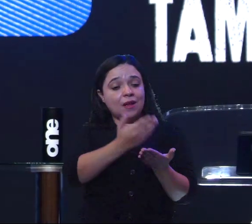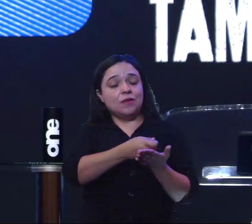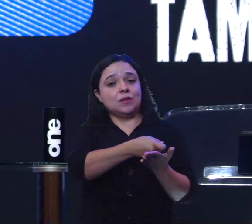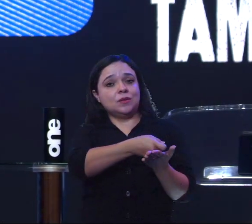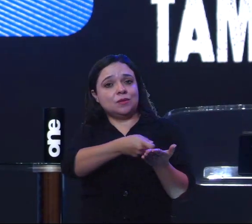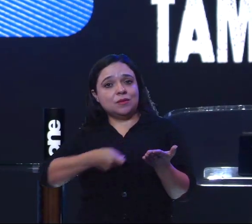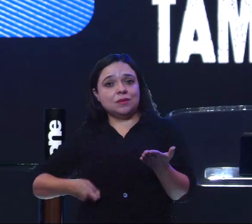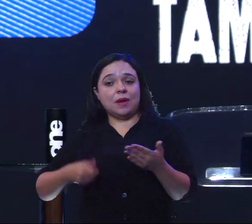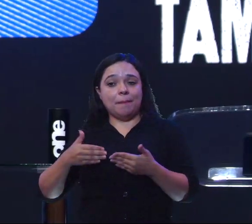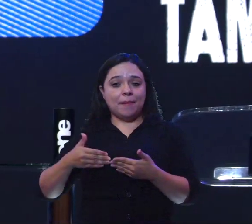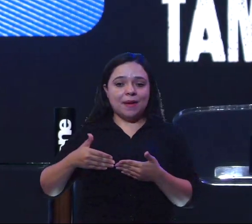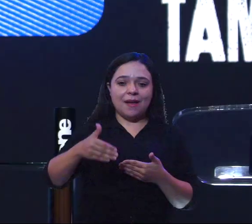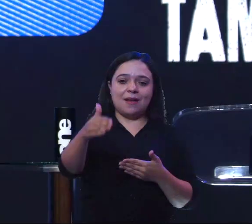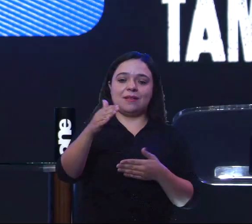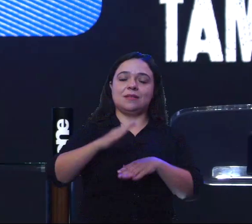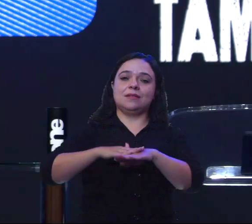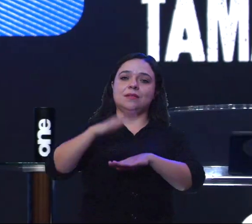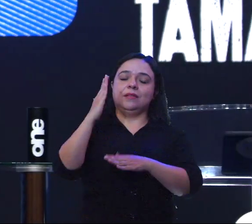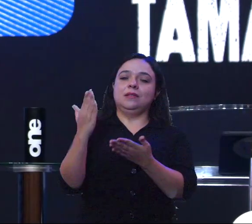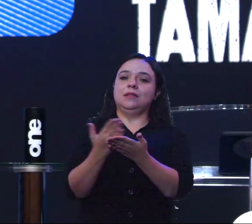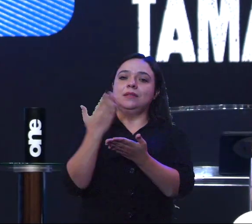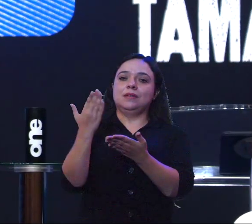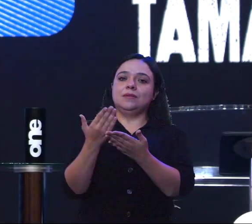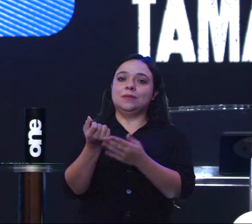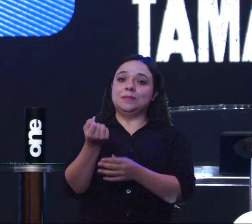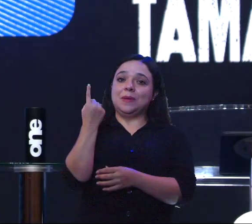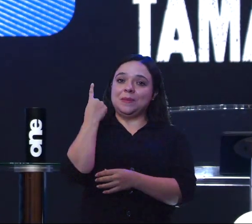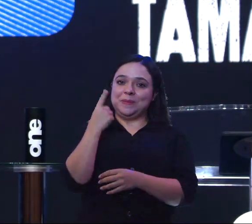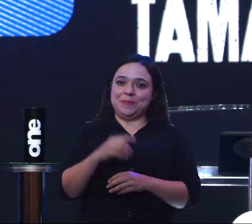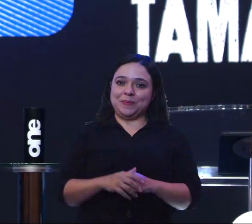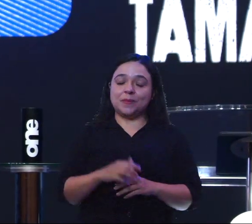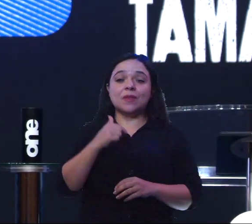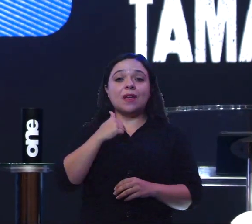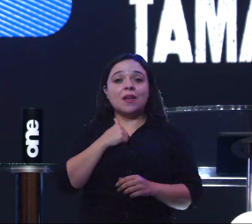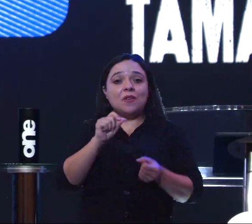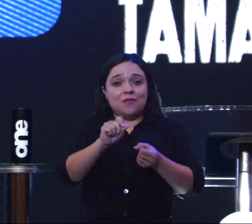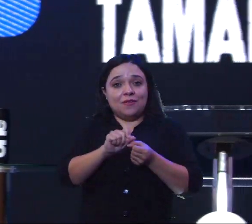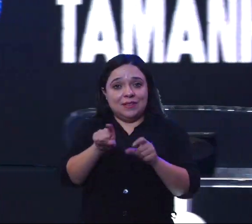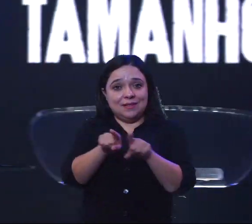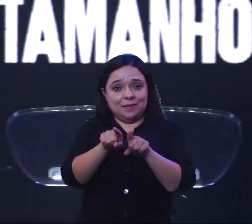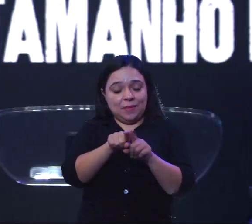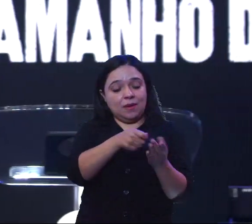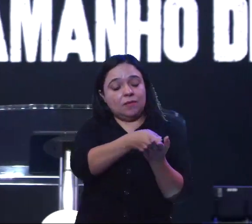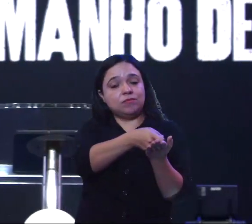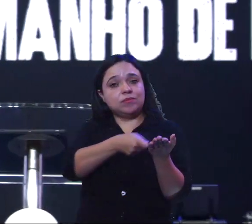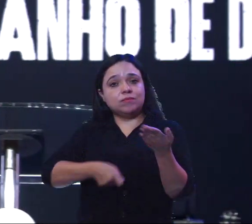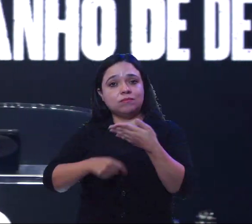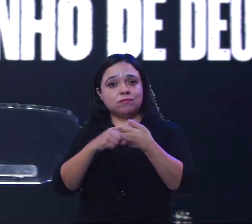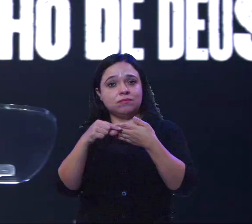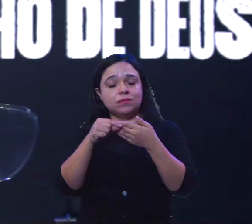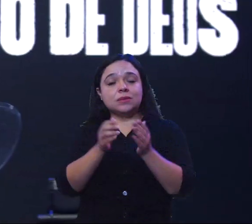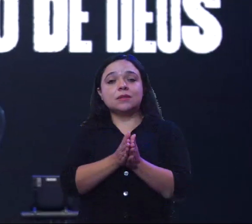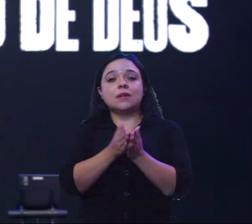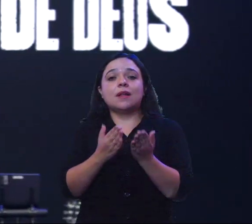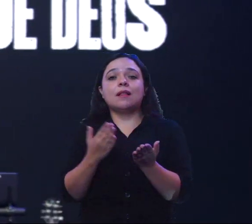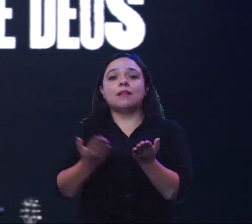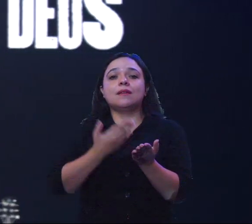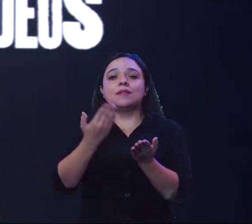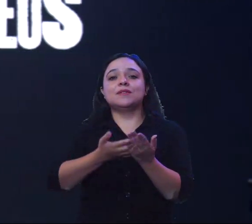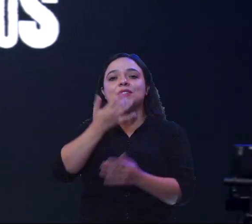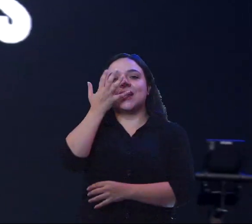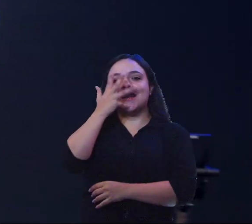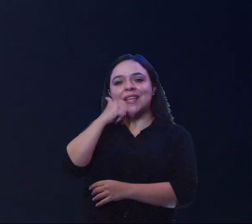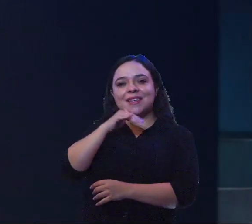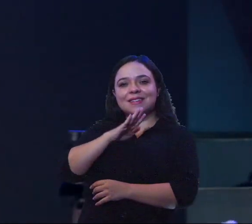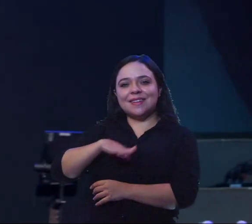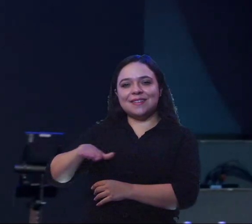para mais livros ainda. Mas o mais surpreendente para mim foi o livro infantil que eu lancei nesse último ano, em setembro, que eu nunca imaginava escrever para